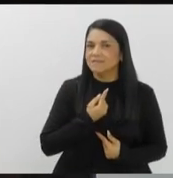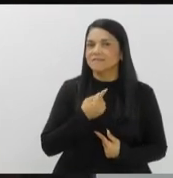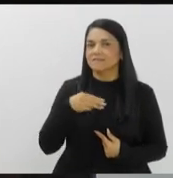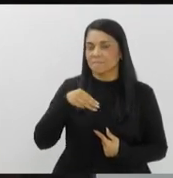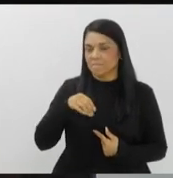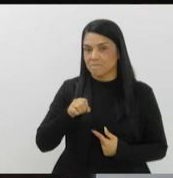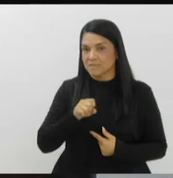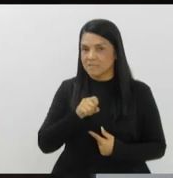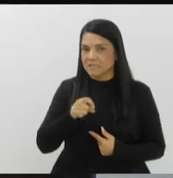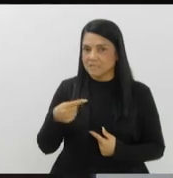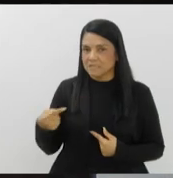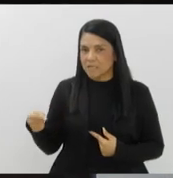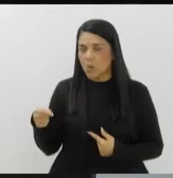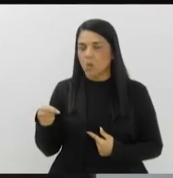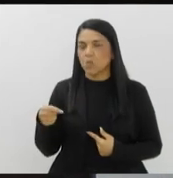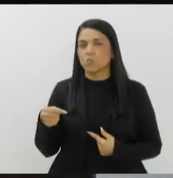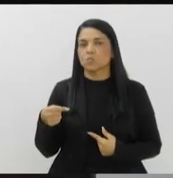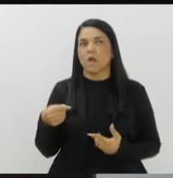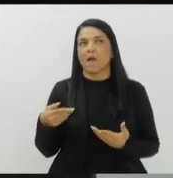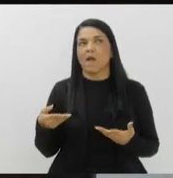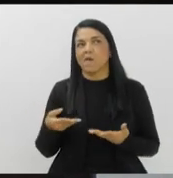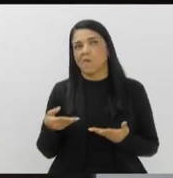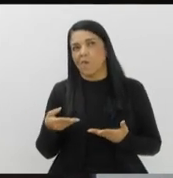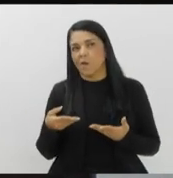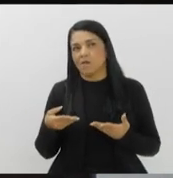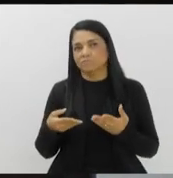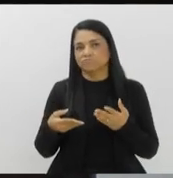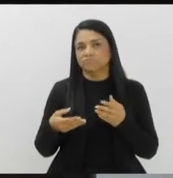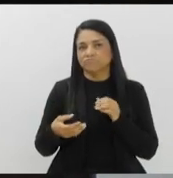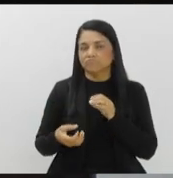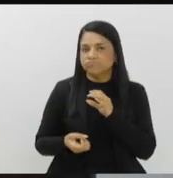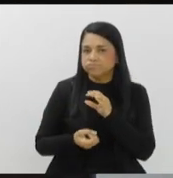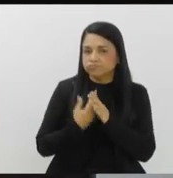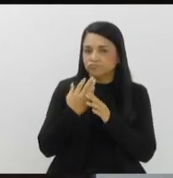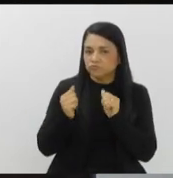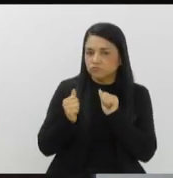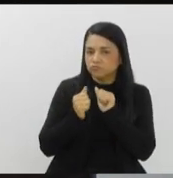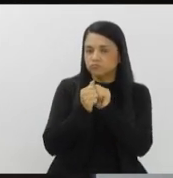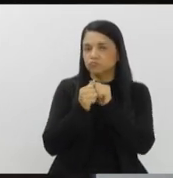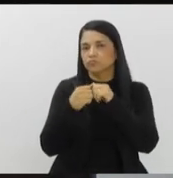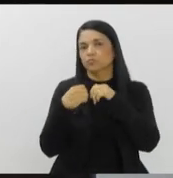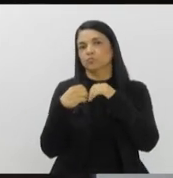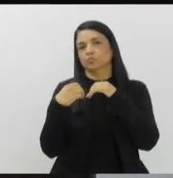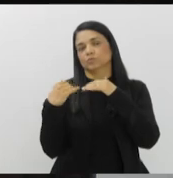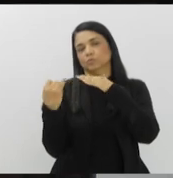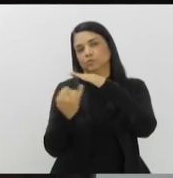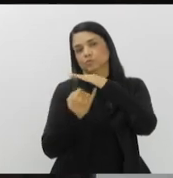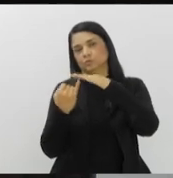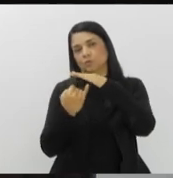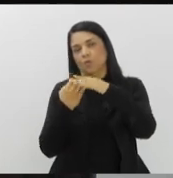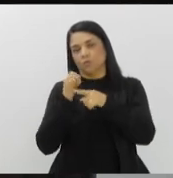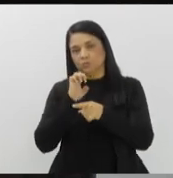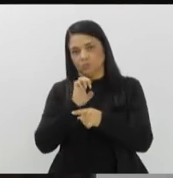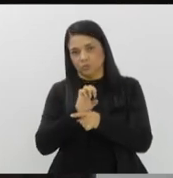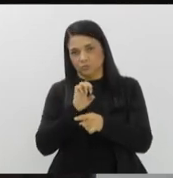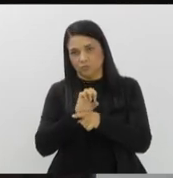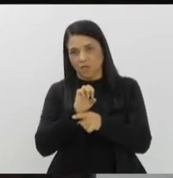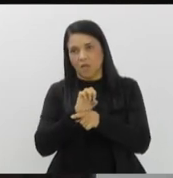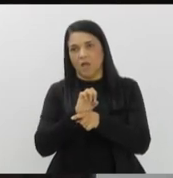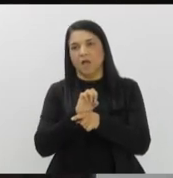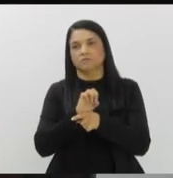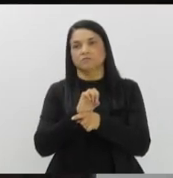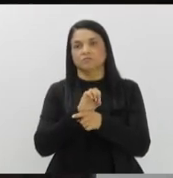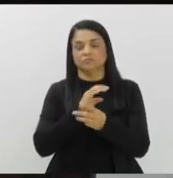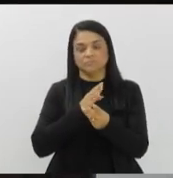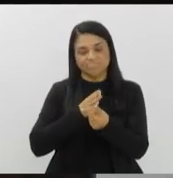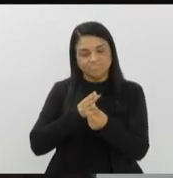foi também, ela foi agora construída junto com órgãos do Estado. Essas diretivas e objetivos